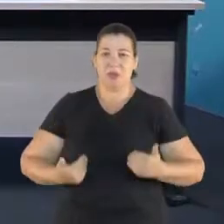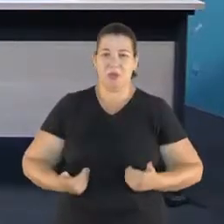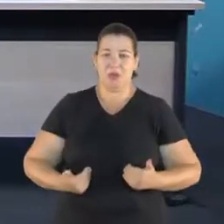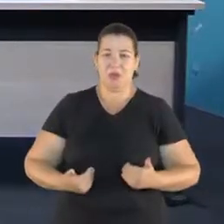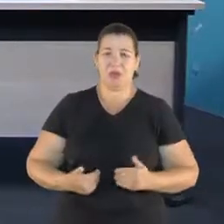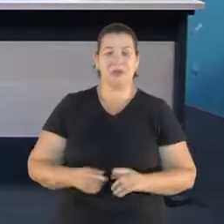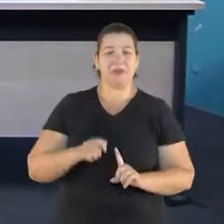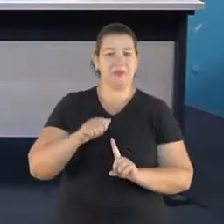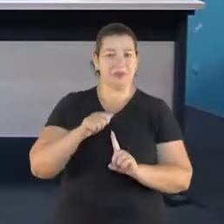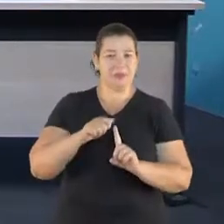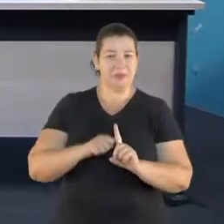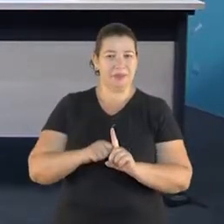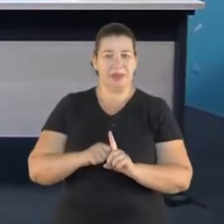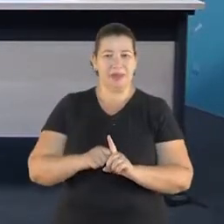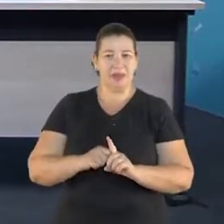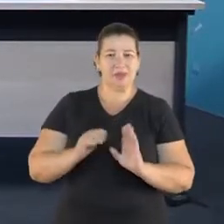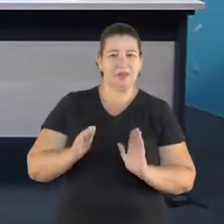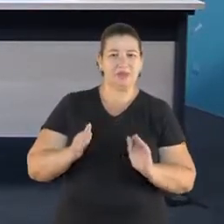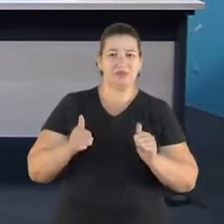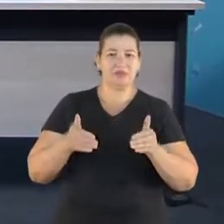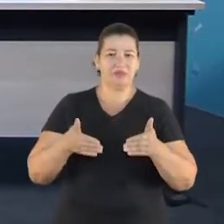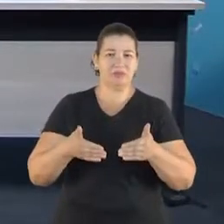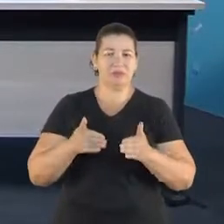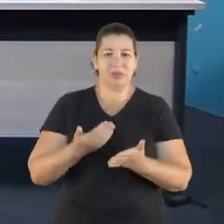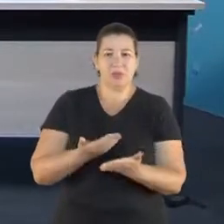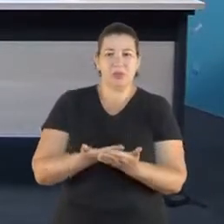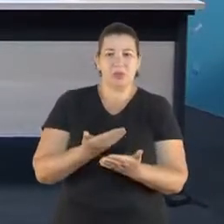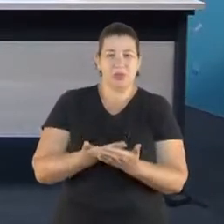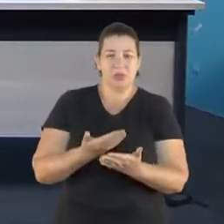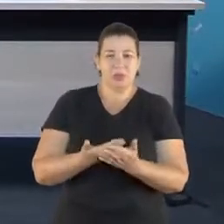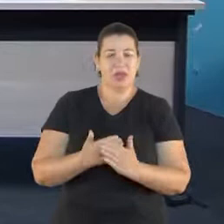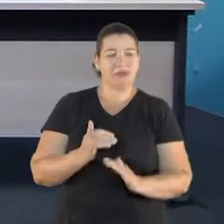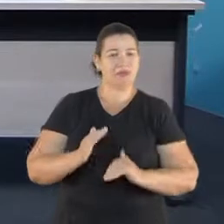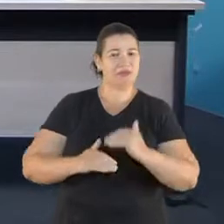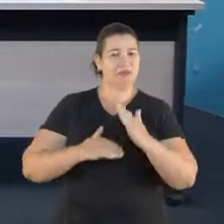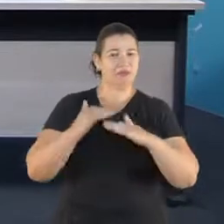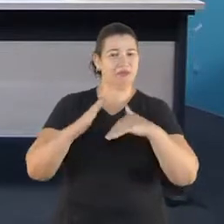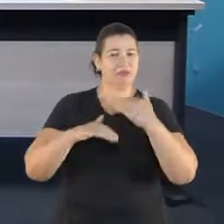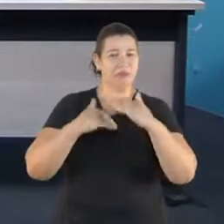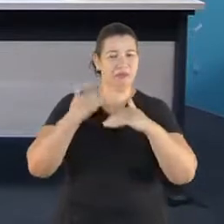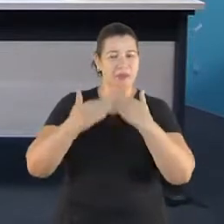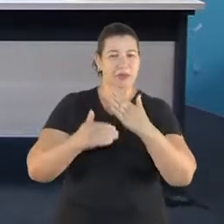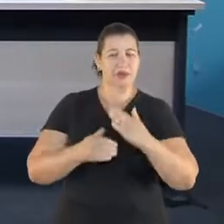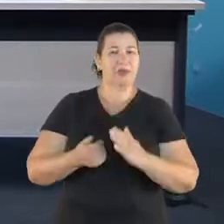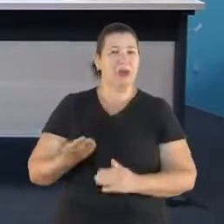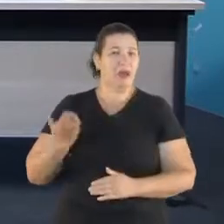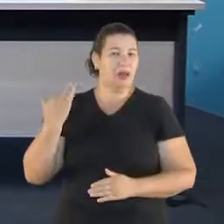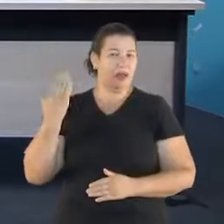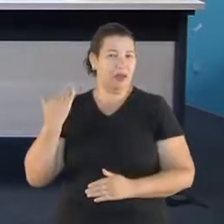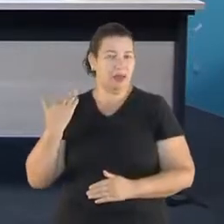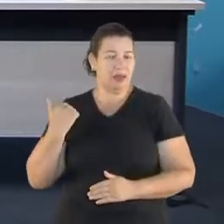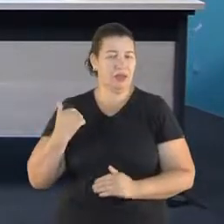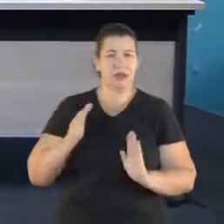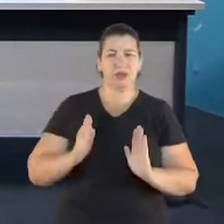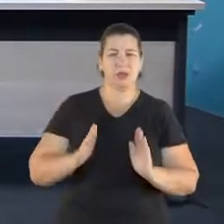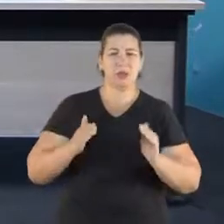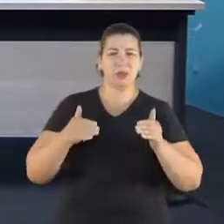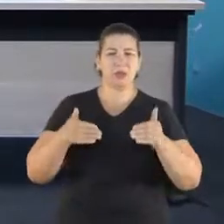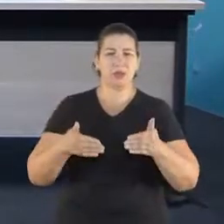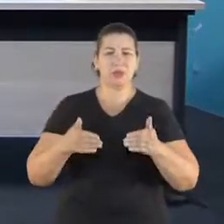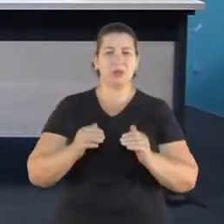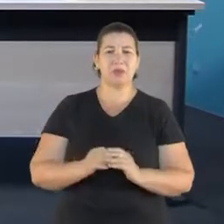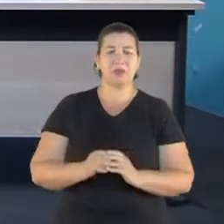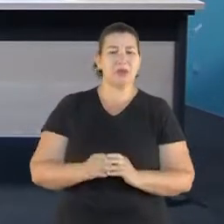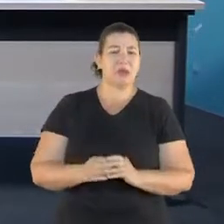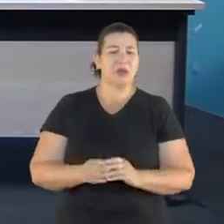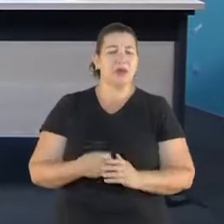corpo. Nesse mês, mais especificamente, nós vamos estudar o nosso desenvolvimento. Nos meses anteriores, nós